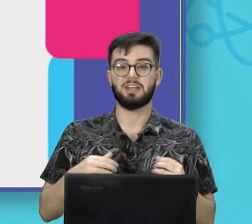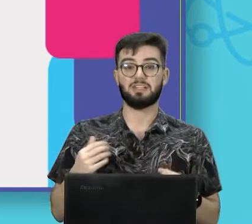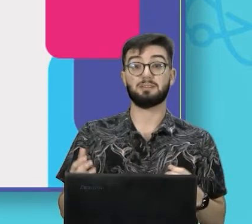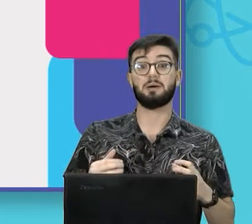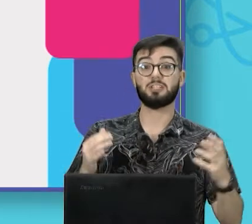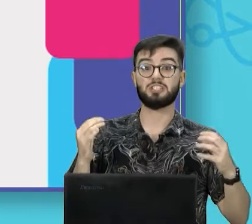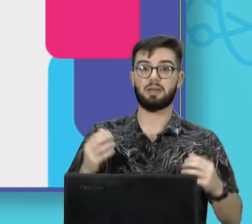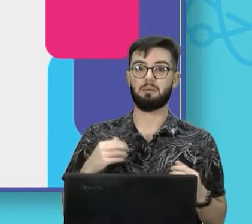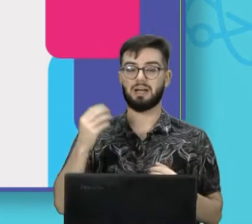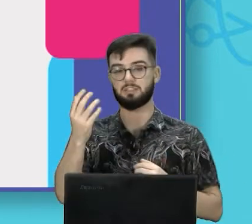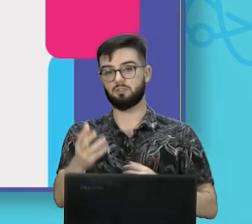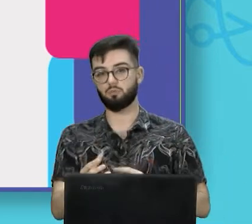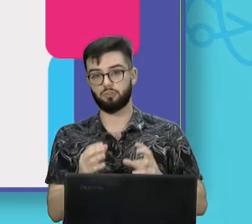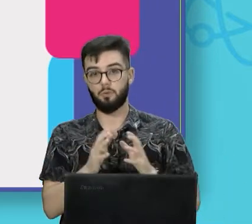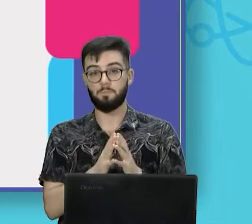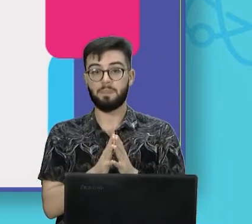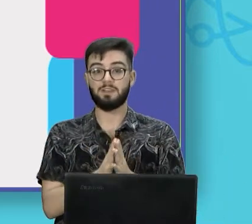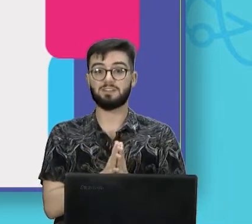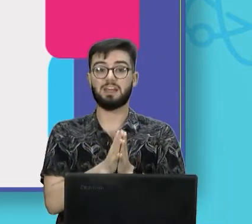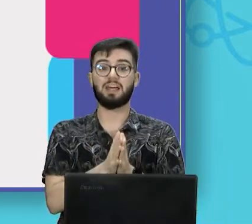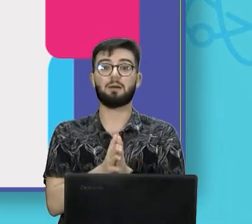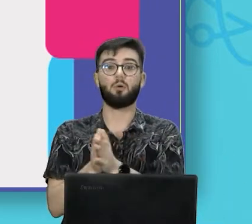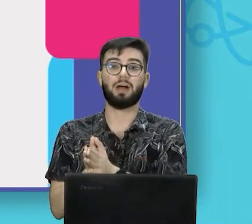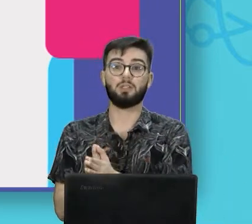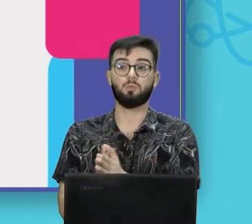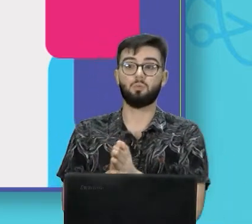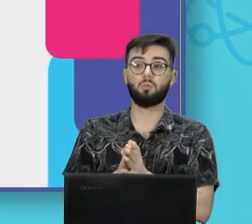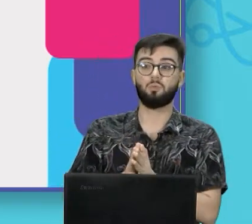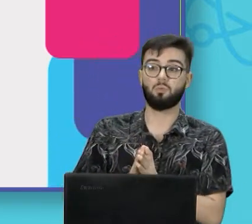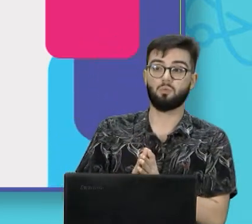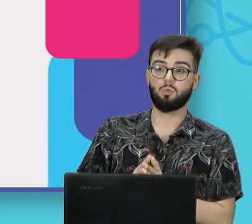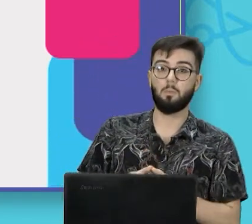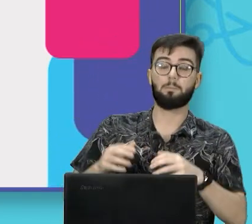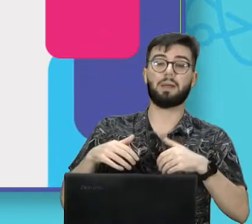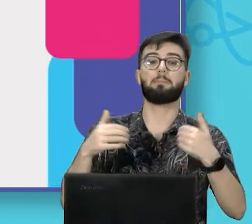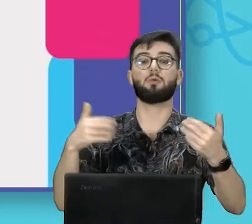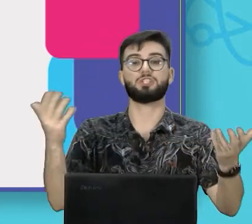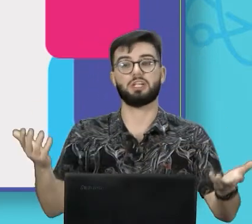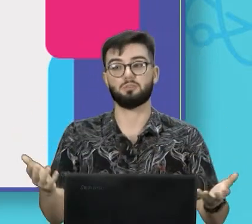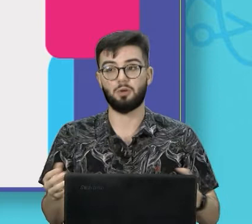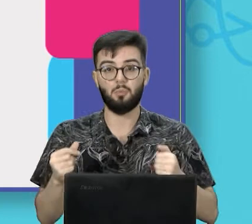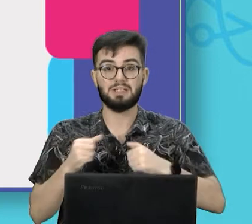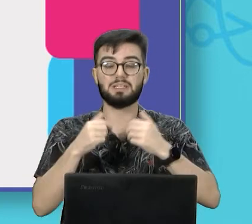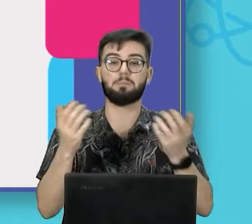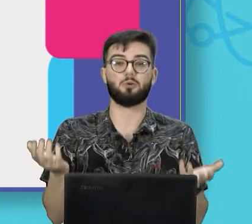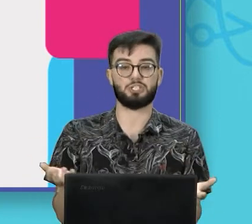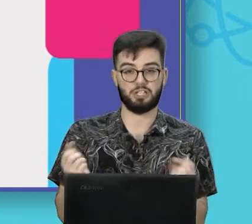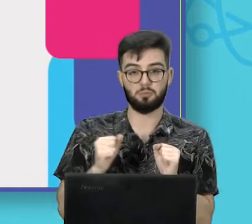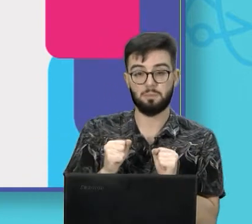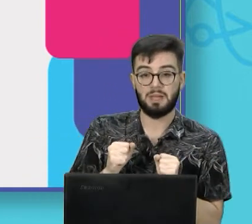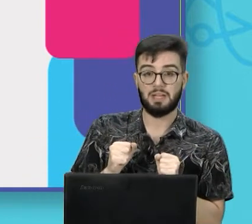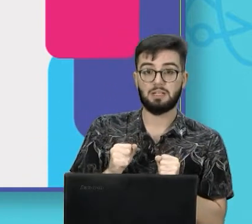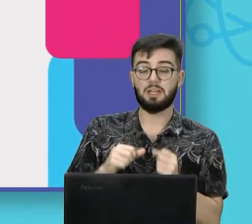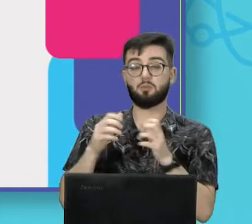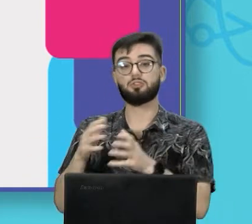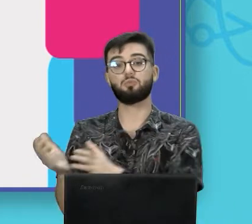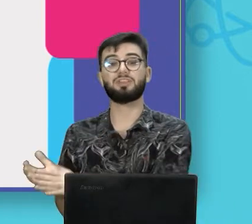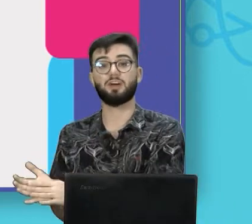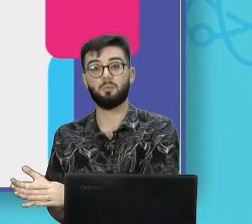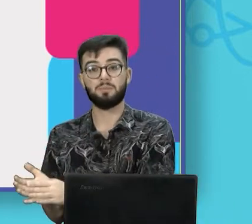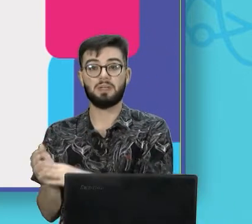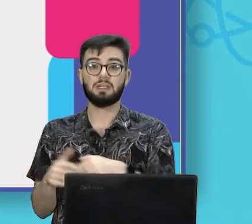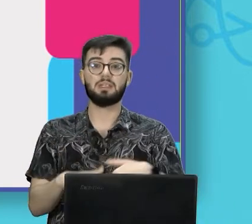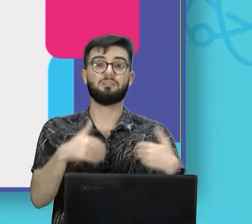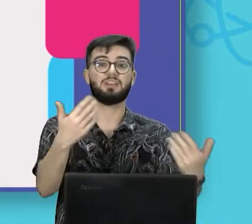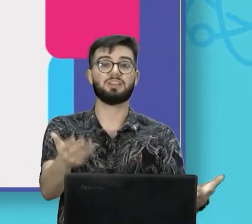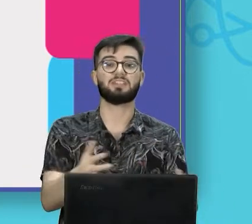a e os meses semanas de debate e discussão será elaborado um pré-projeto nenhum anteprojeto da